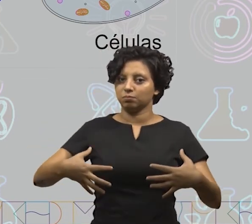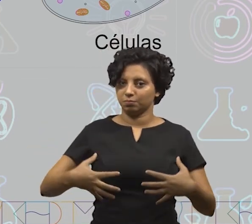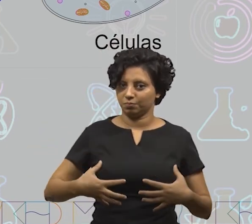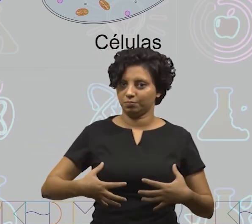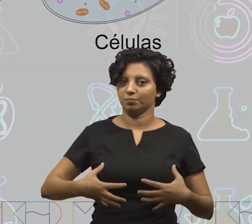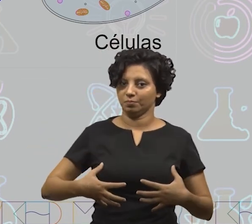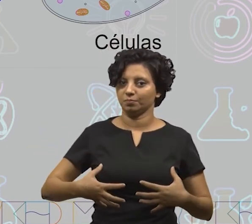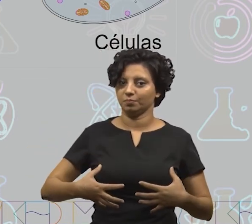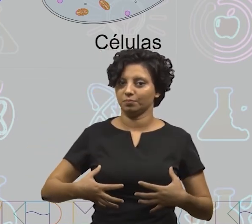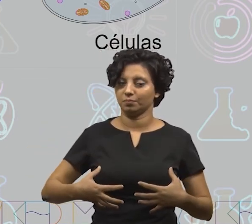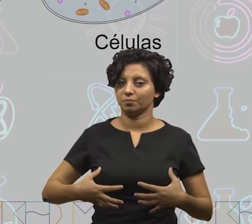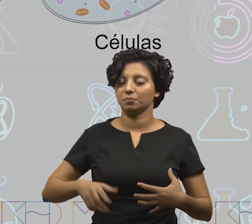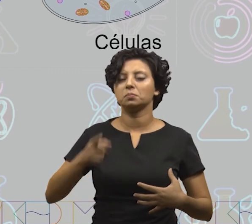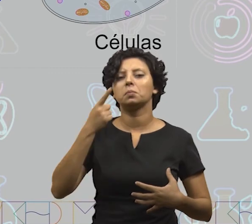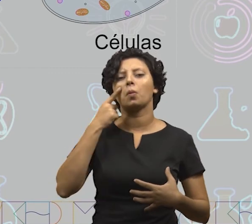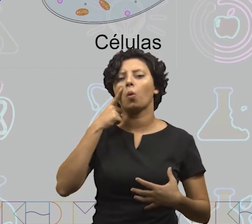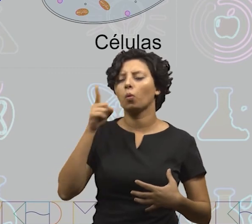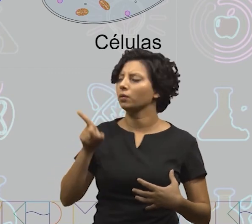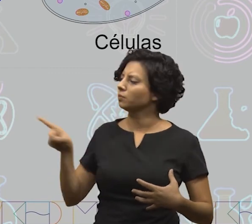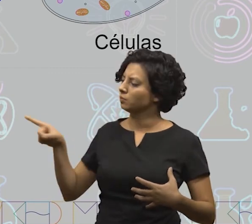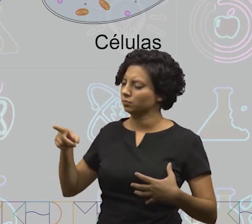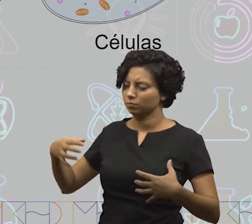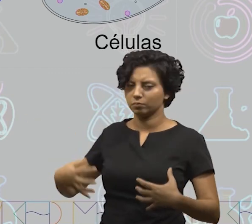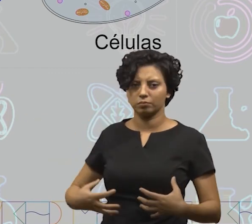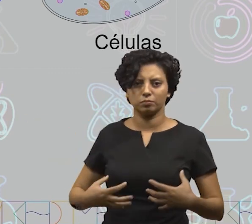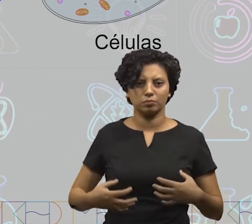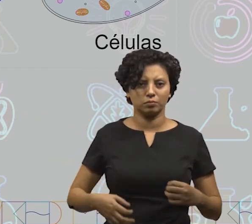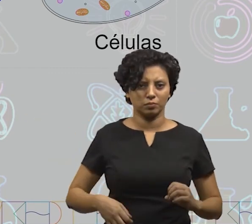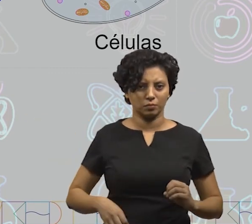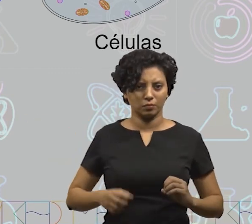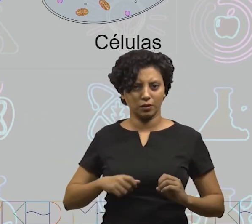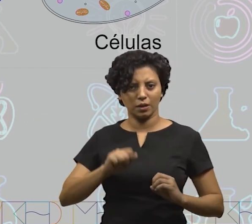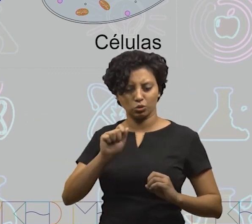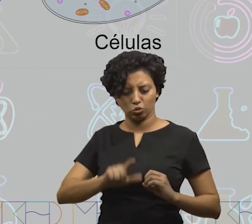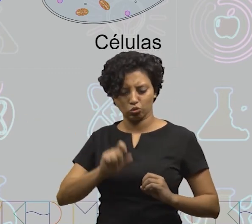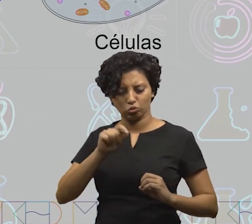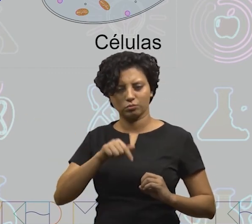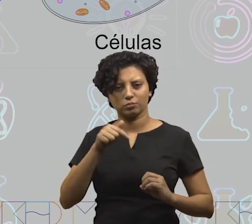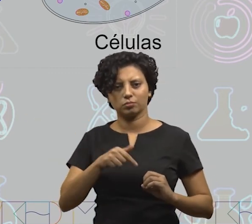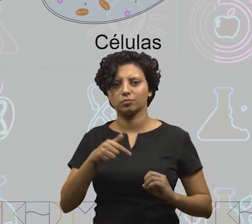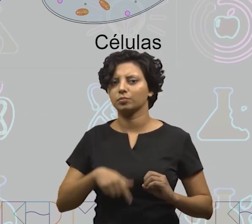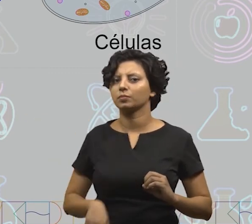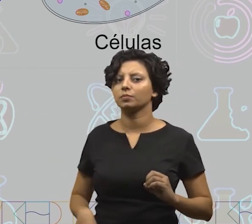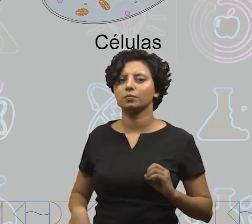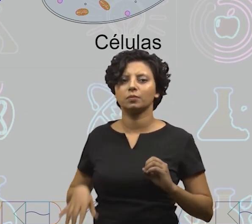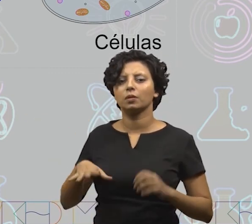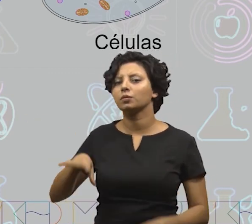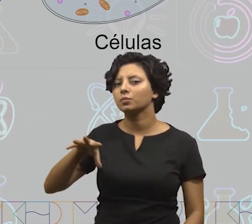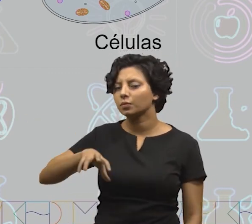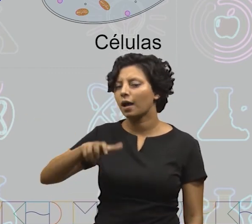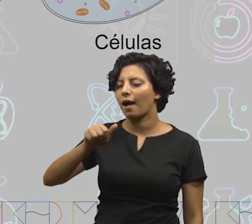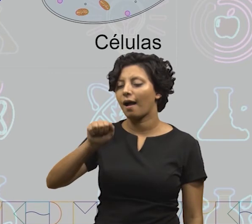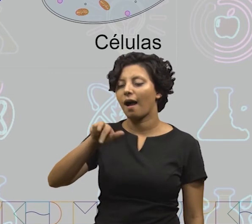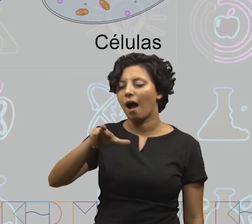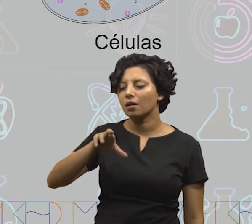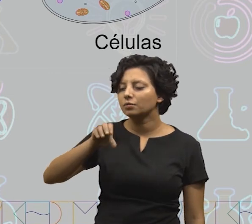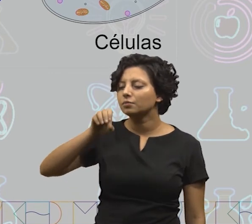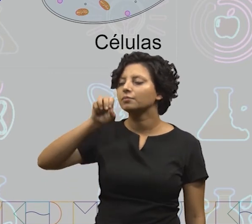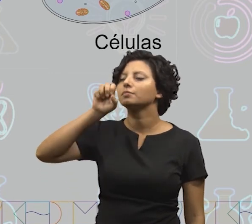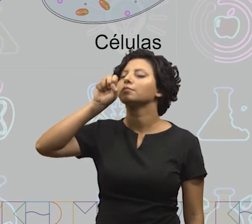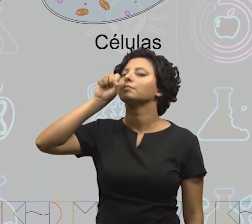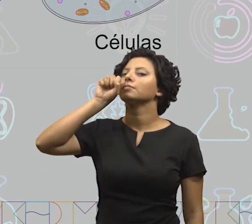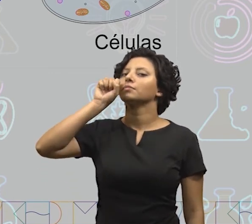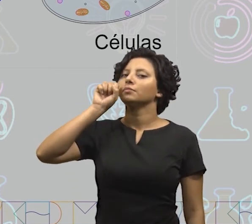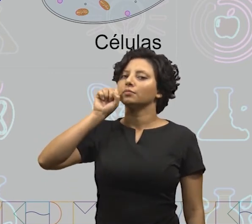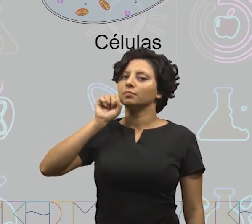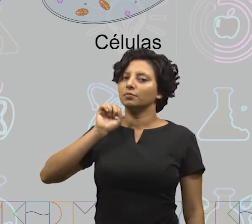respiração. Perceba o gás oxigênio, representado pelo desenho de nuvem azul, entrando no corpo humano pela respiração